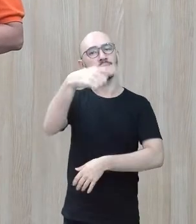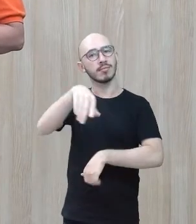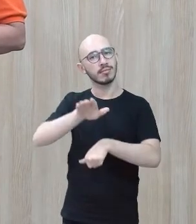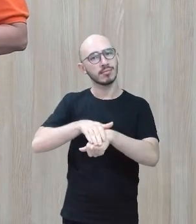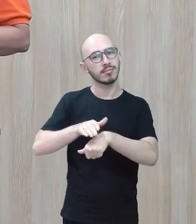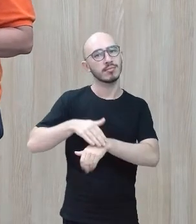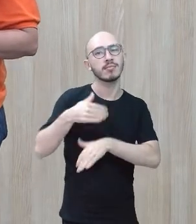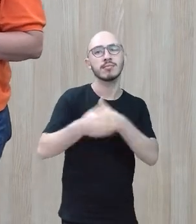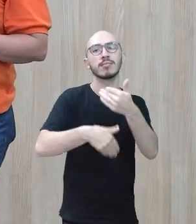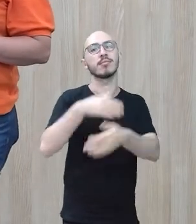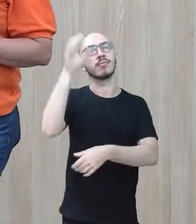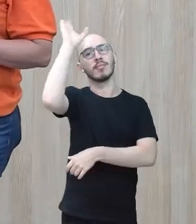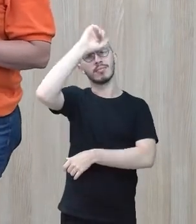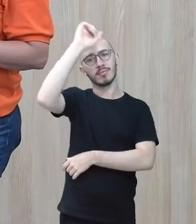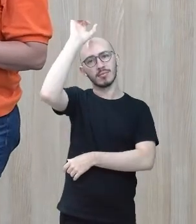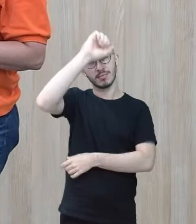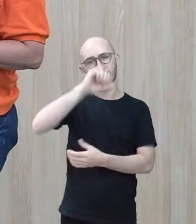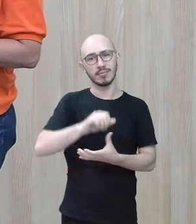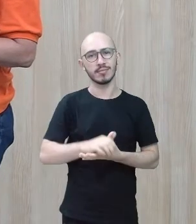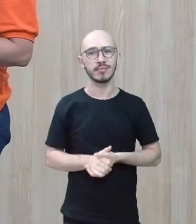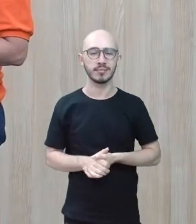crescendo neste aprendizado.